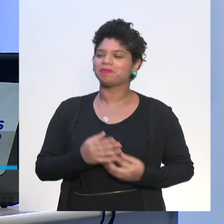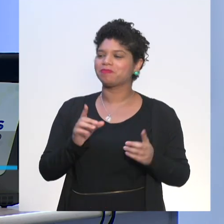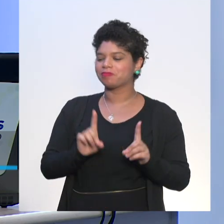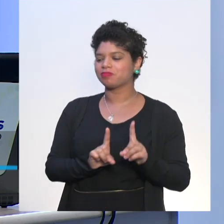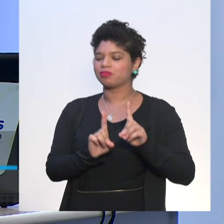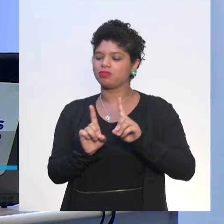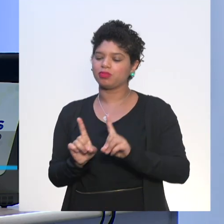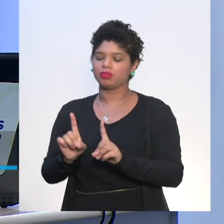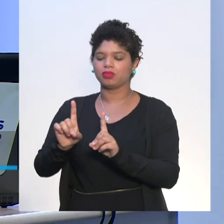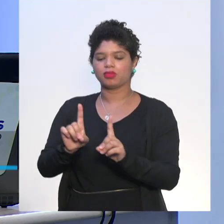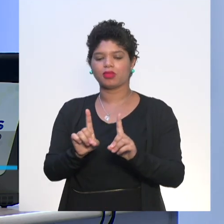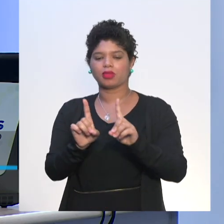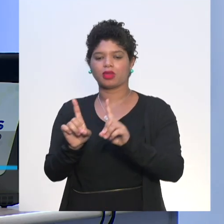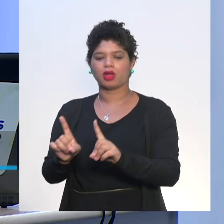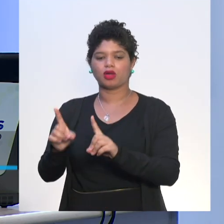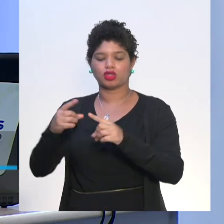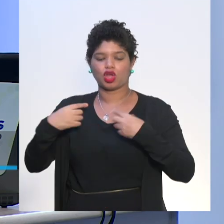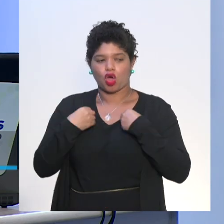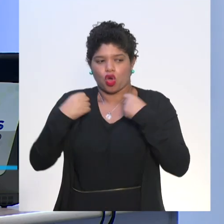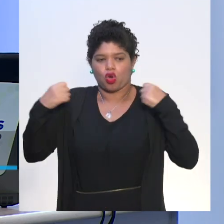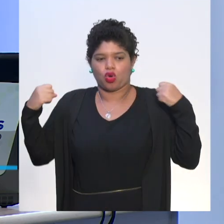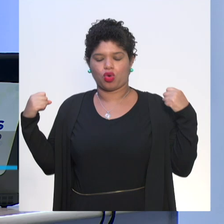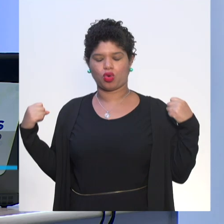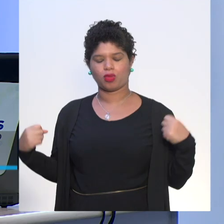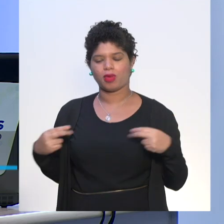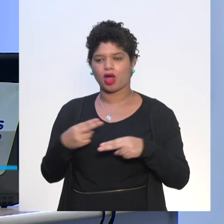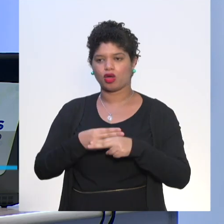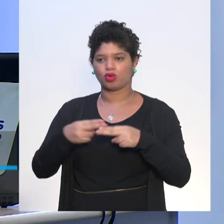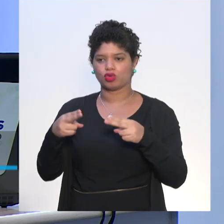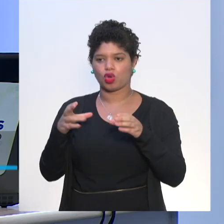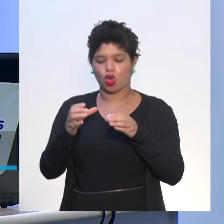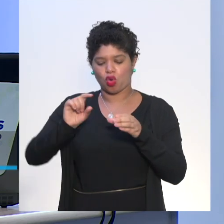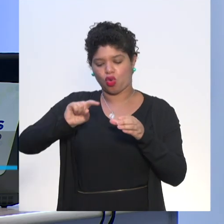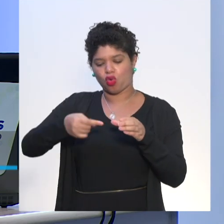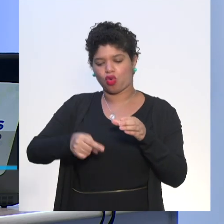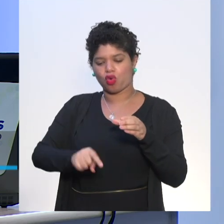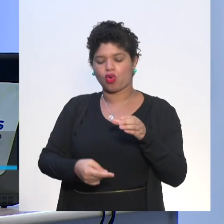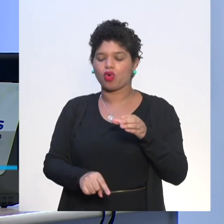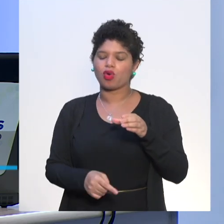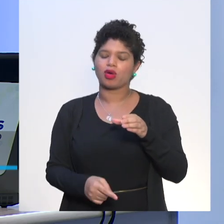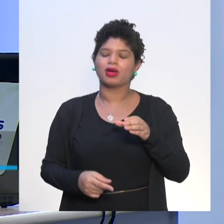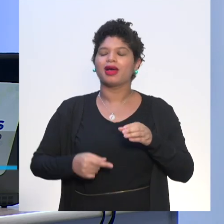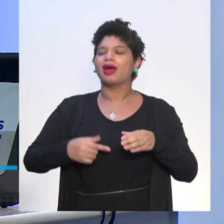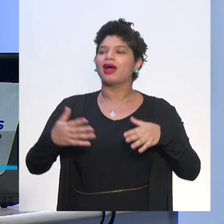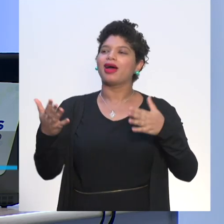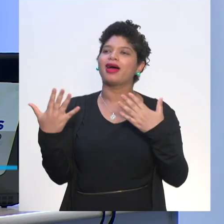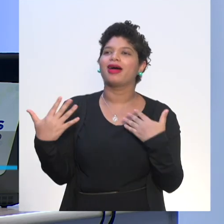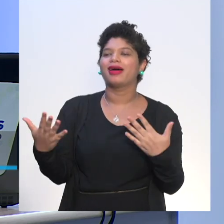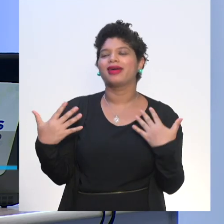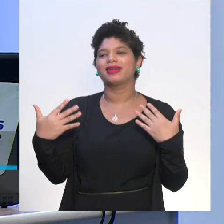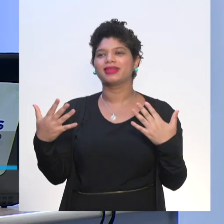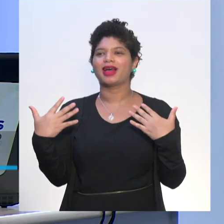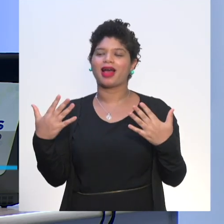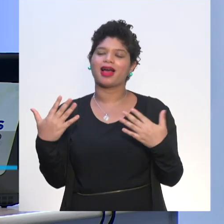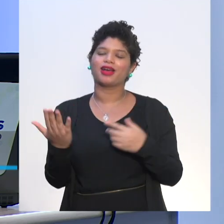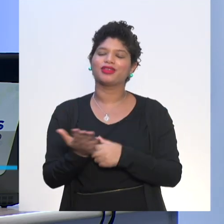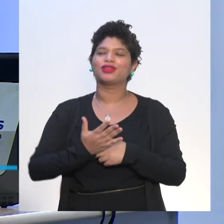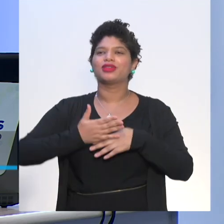despem, elas entram na água do poço, ali elas tomam um banho, se refrescam do calor que fazia naquele